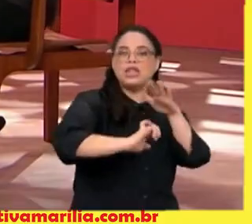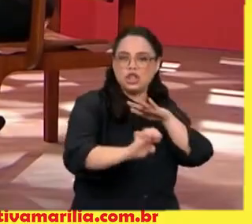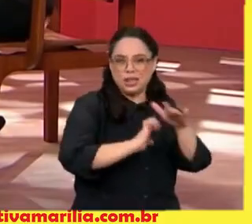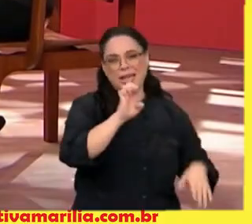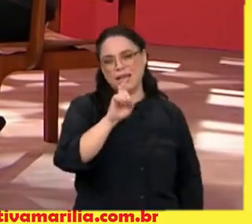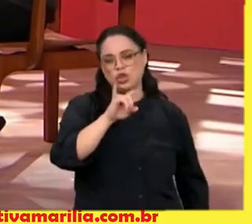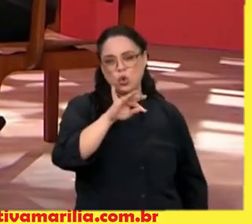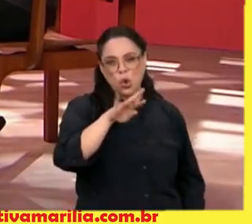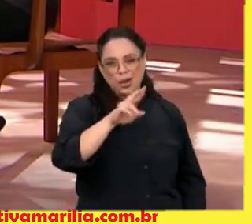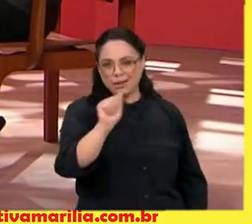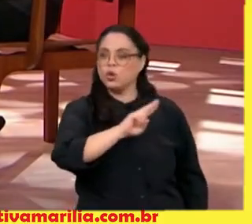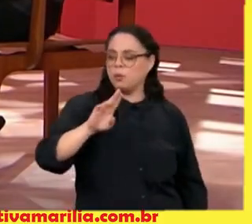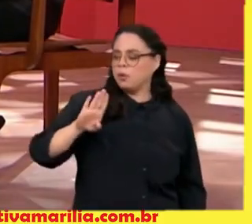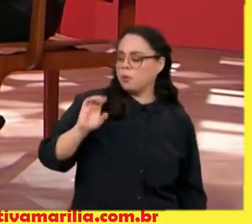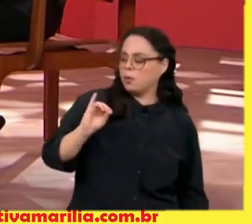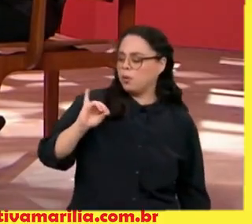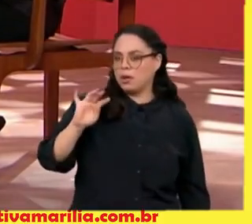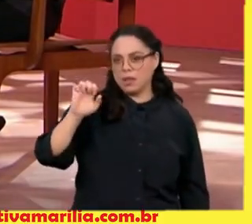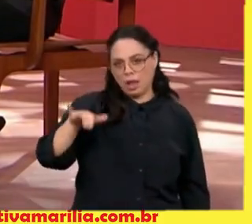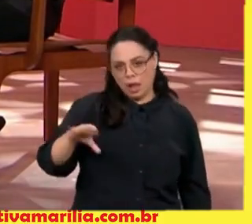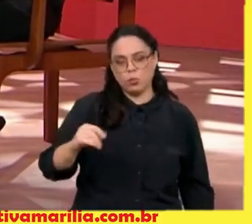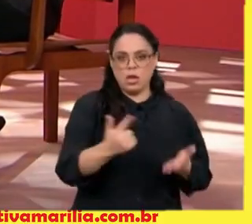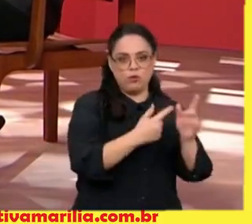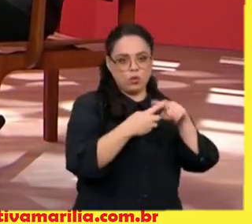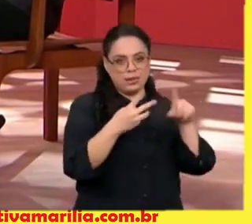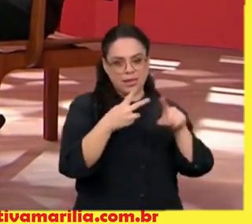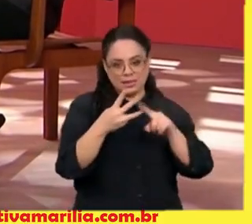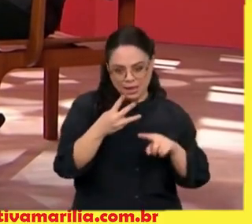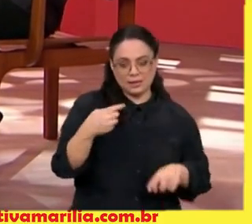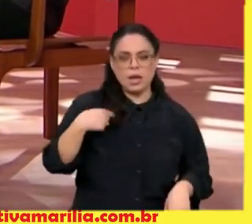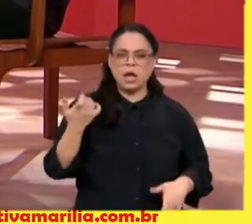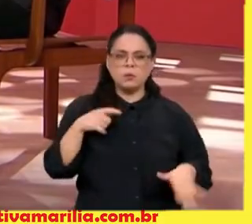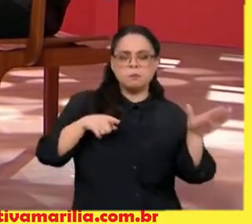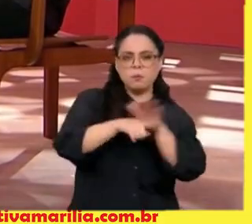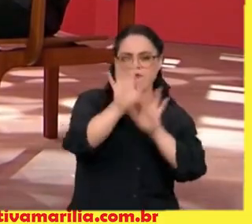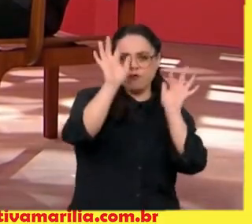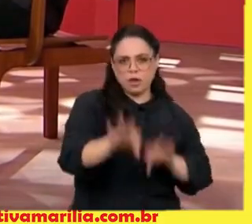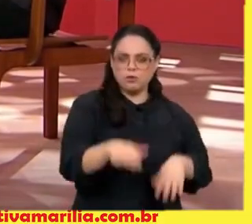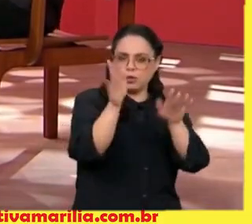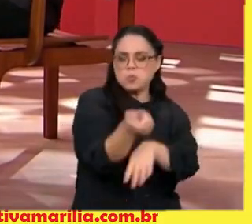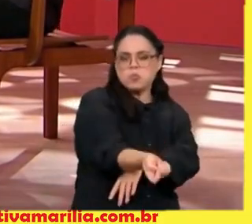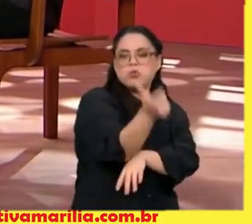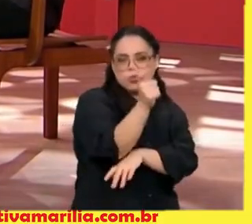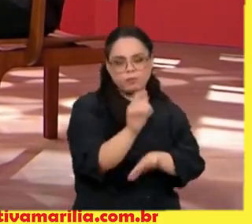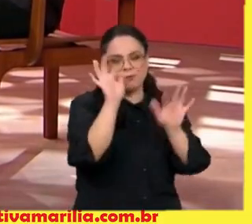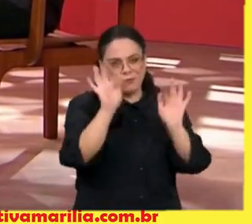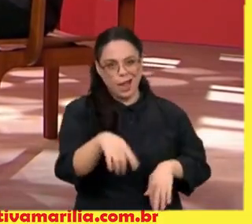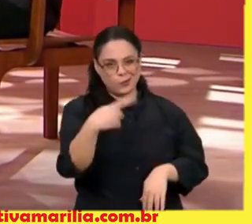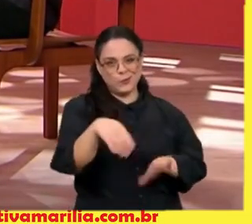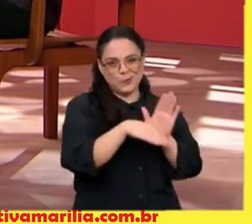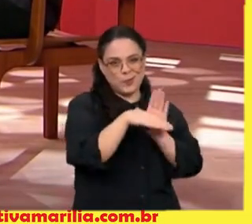3 aqui. Eu tenho outros. Muito bem. Eu vou fazer uma pergunta final, a gente está chegando no finalzinho do nosso programa.